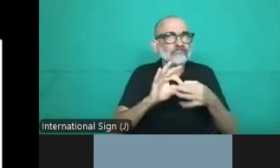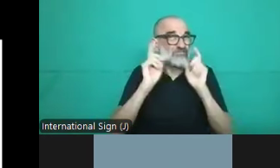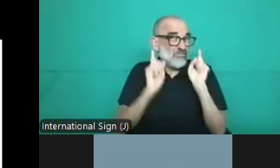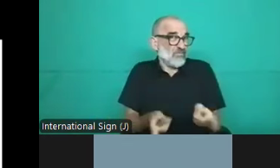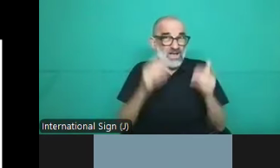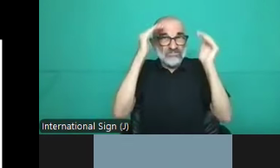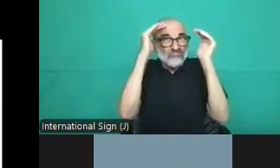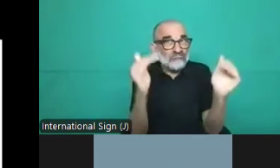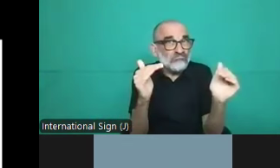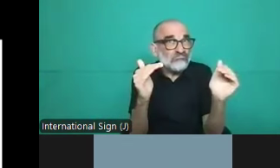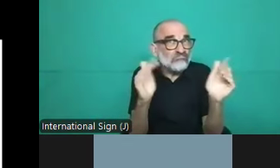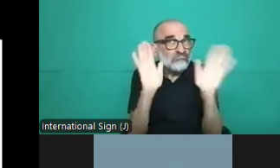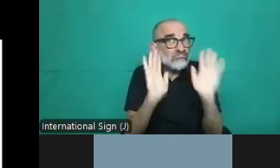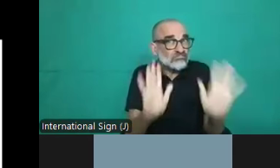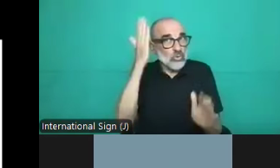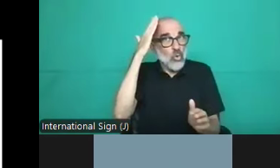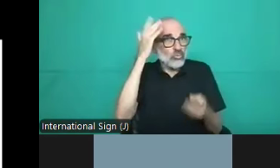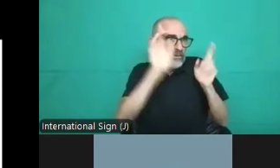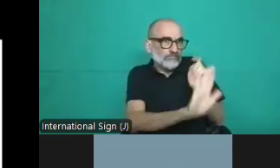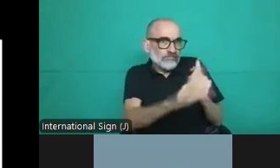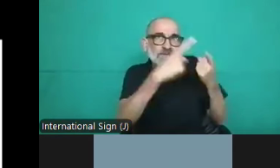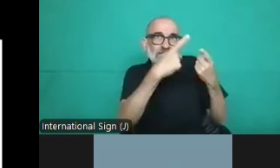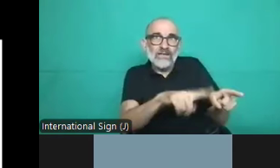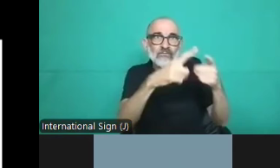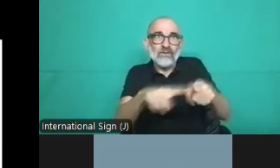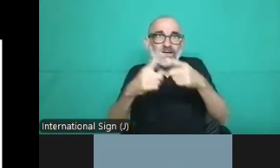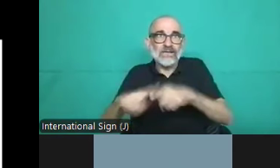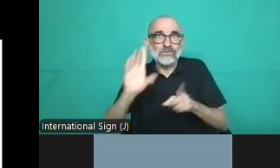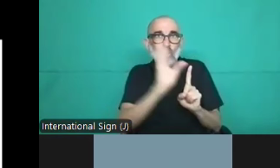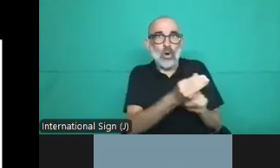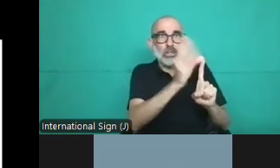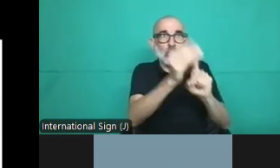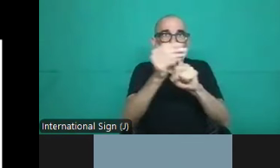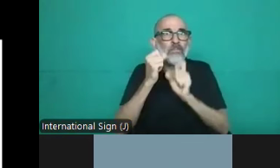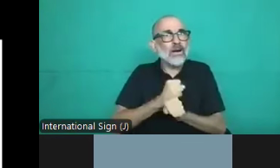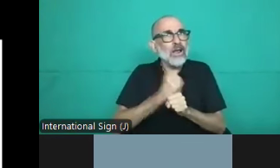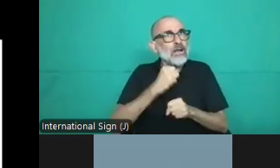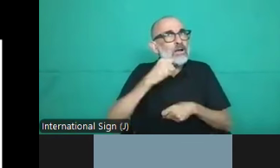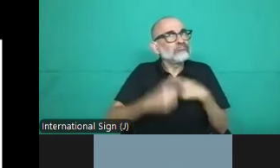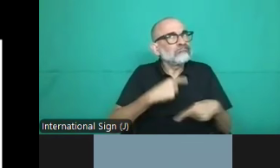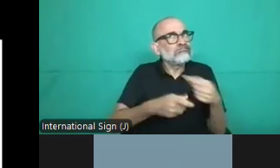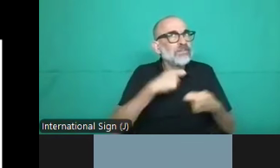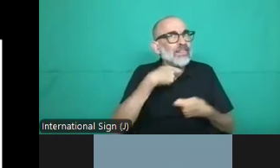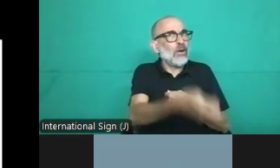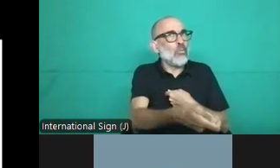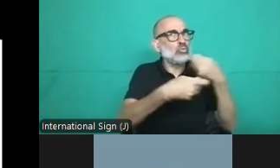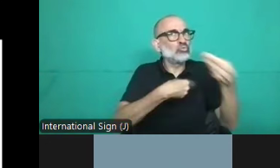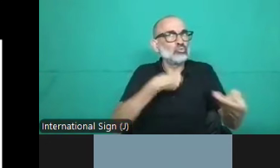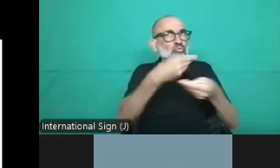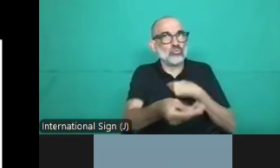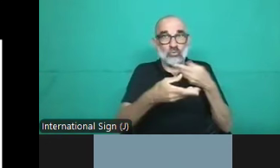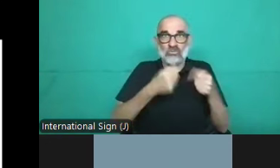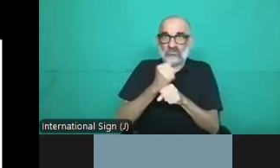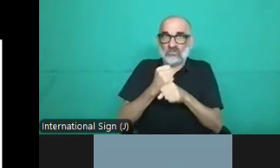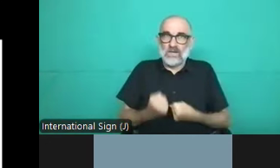parte de fazer os treinamentos, também fizemos um processo de estandarização e fizemos muitos processos para